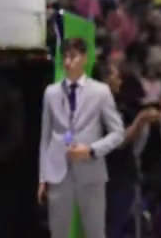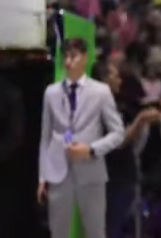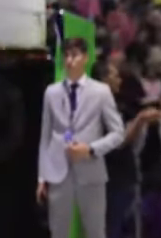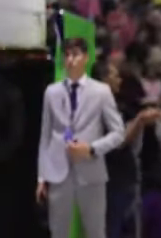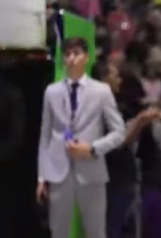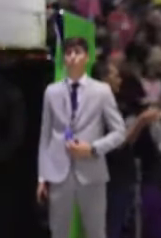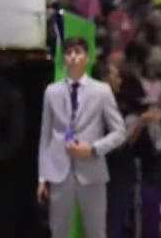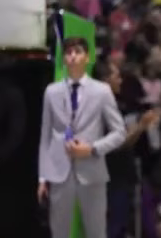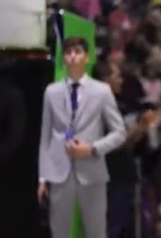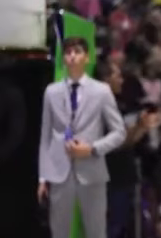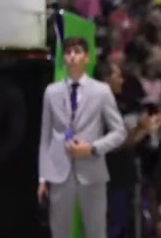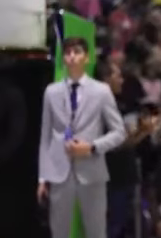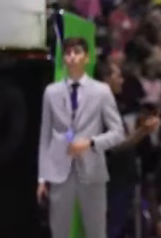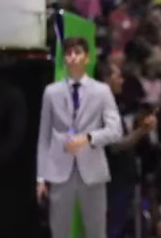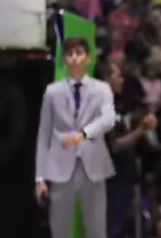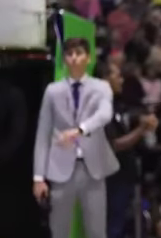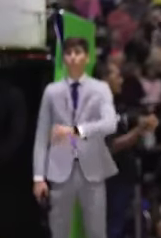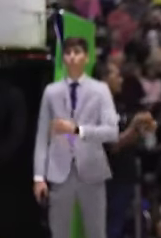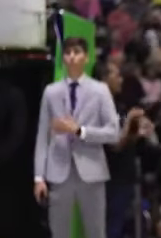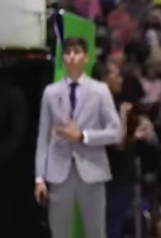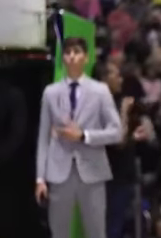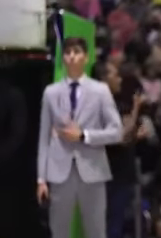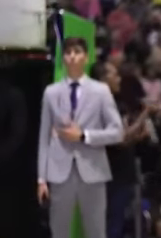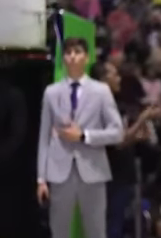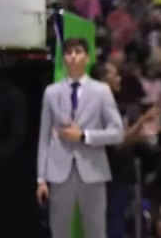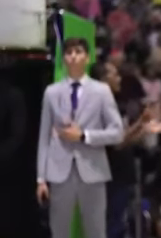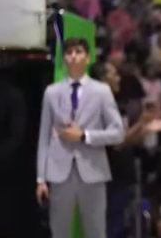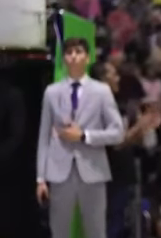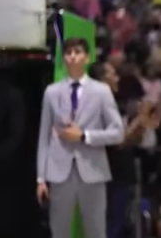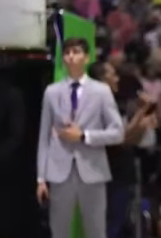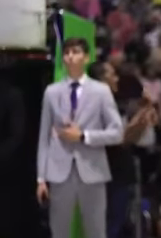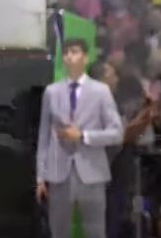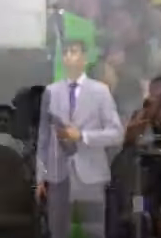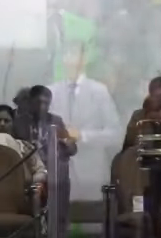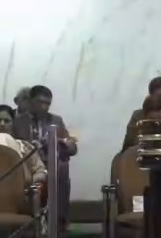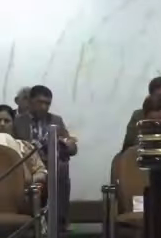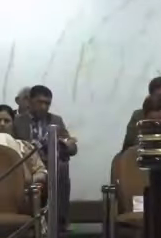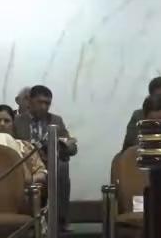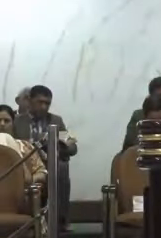celebre ao Senhor dizendo aleluia.